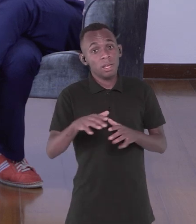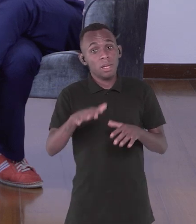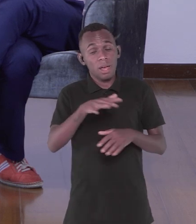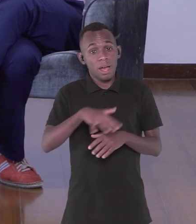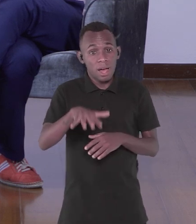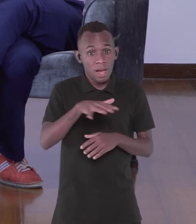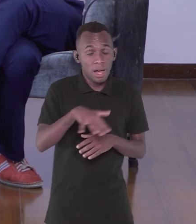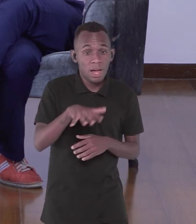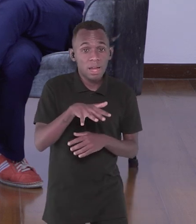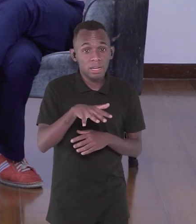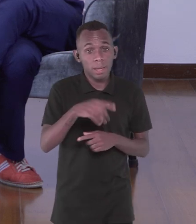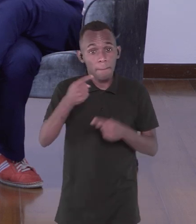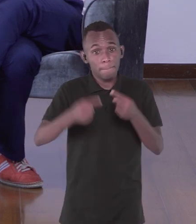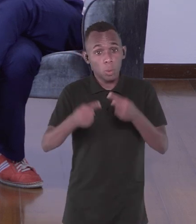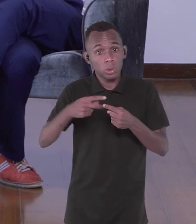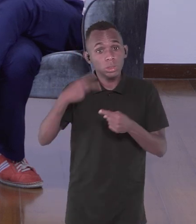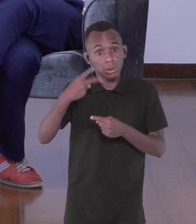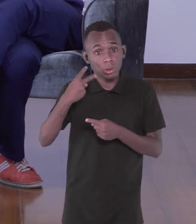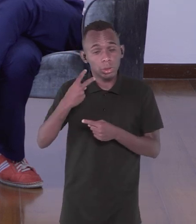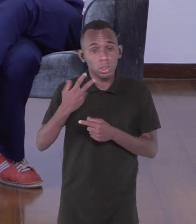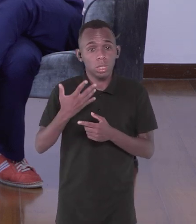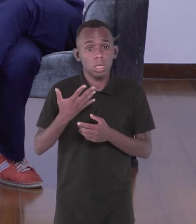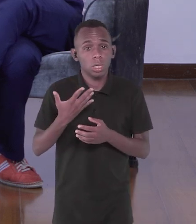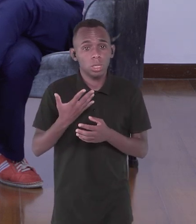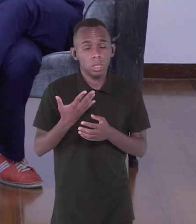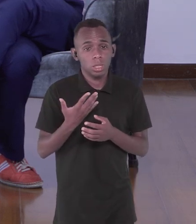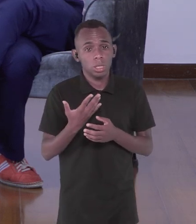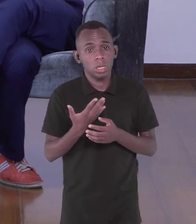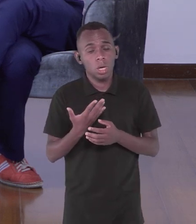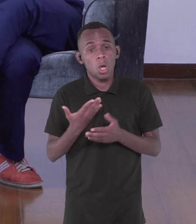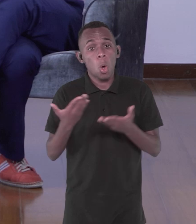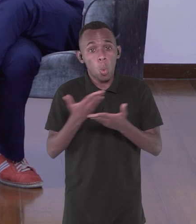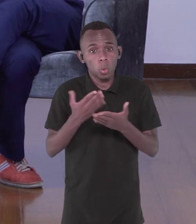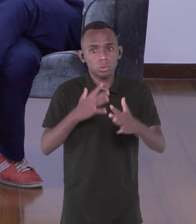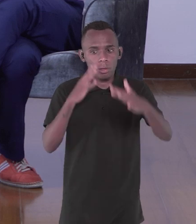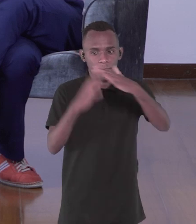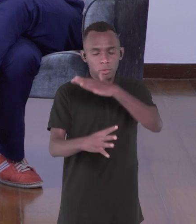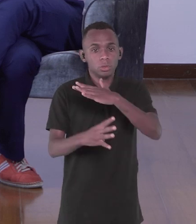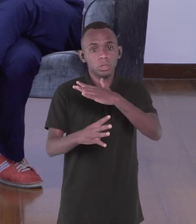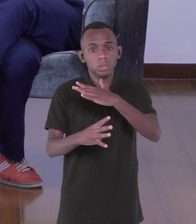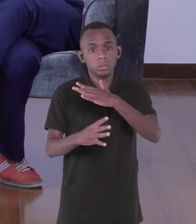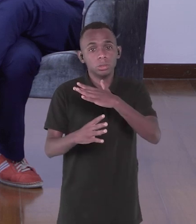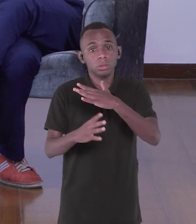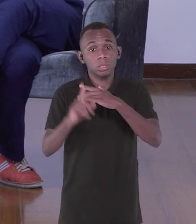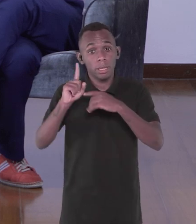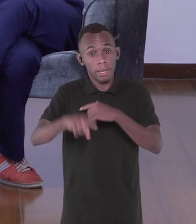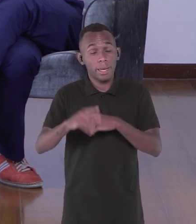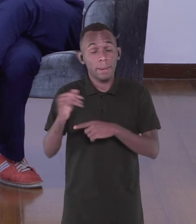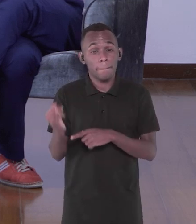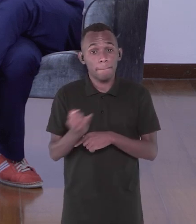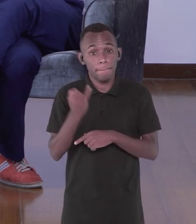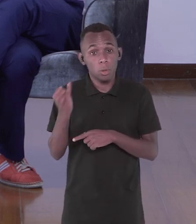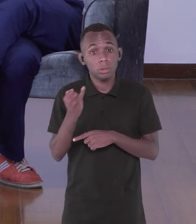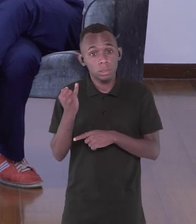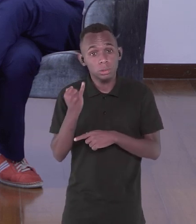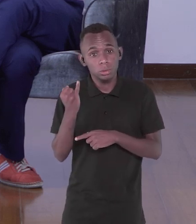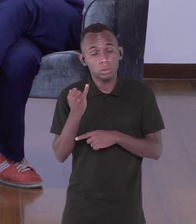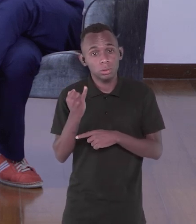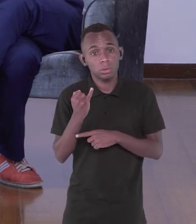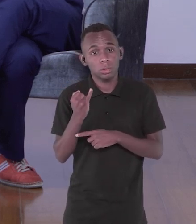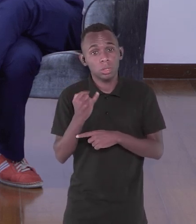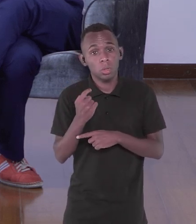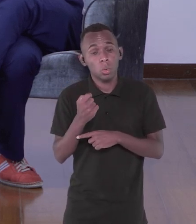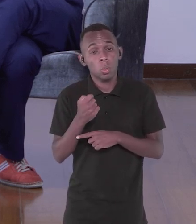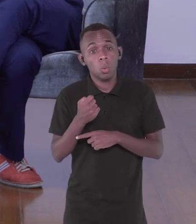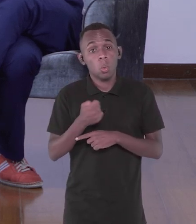parte humanitária da ONU, que é o que a gente vê hoje com os refugiados ucranianos, etc., essa parte é fundamental para